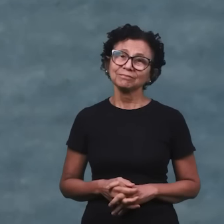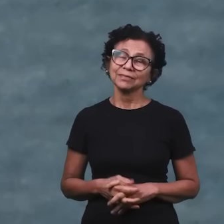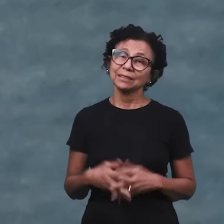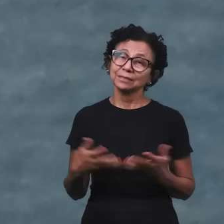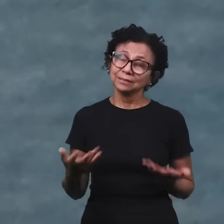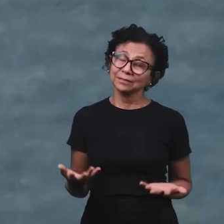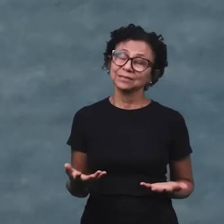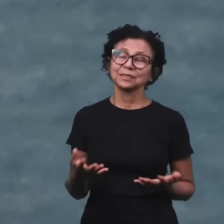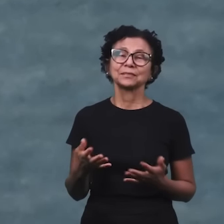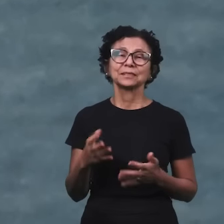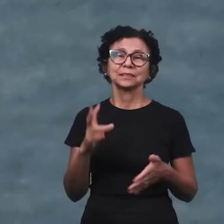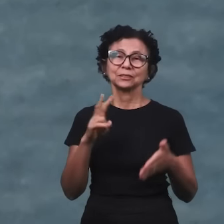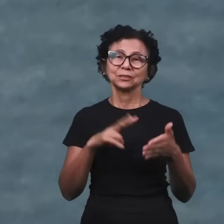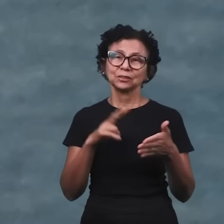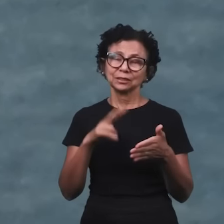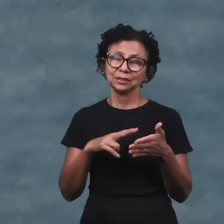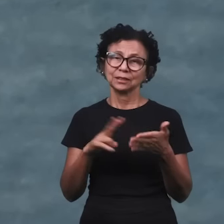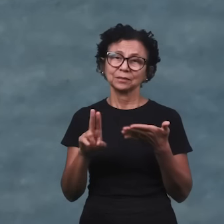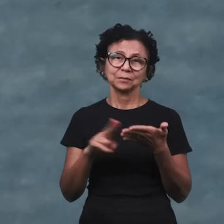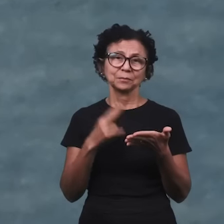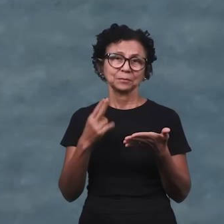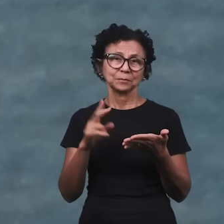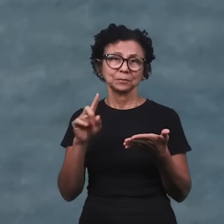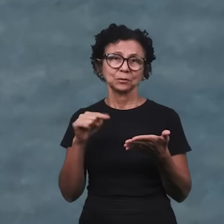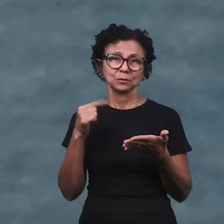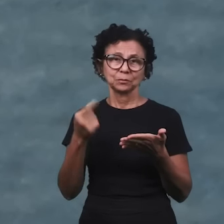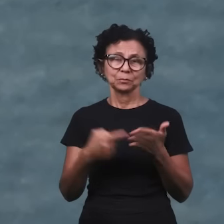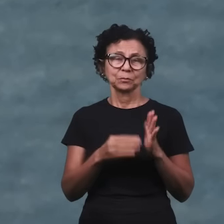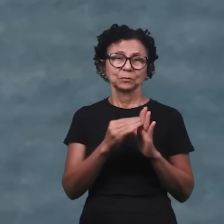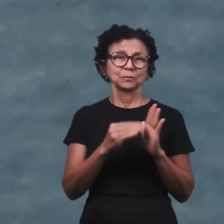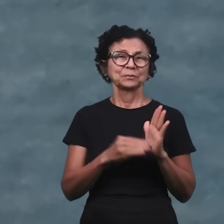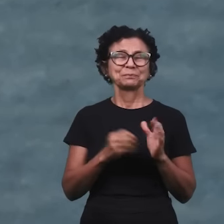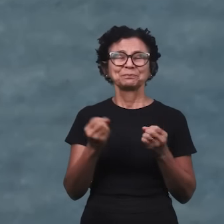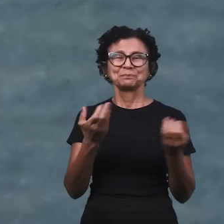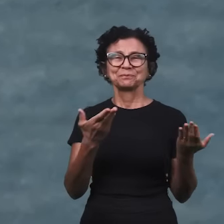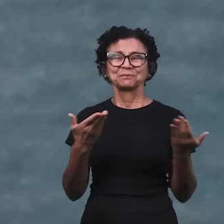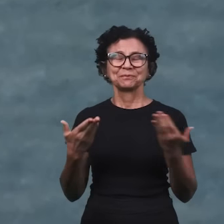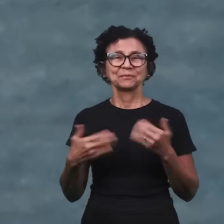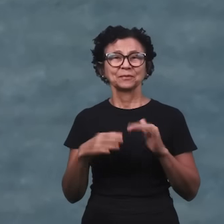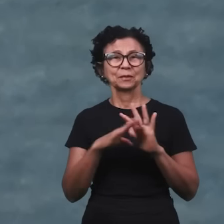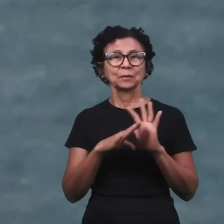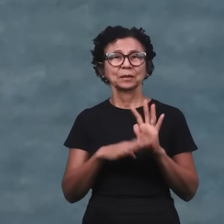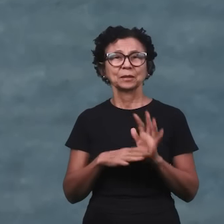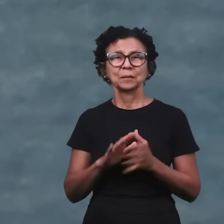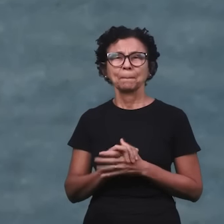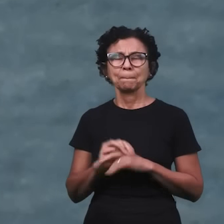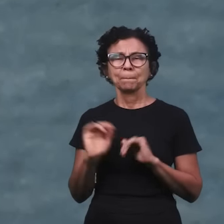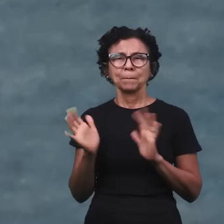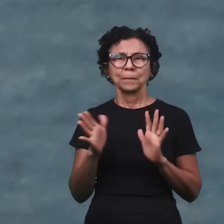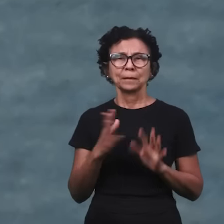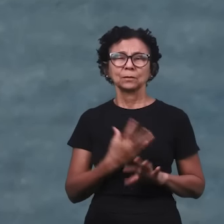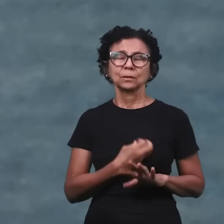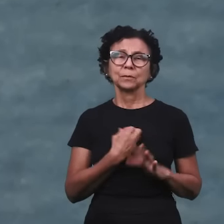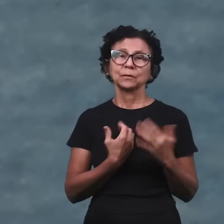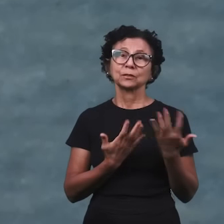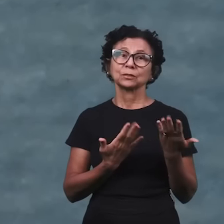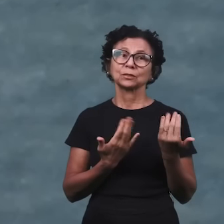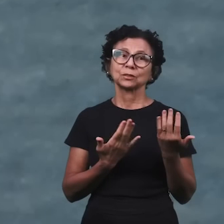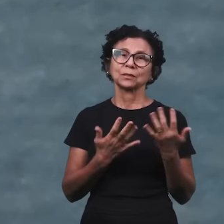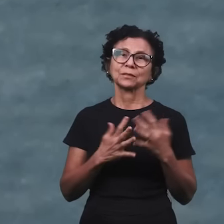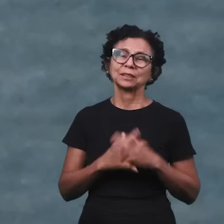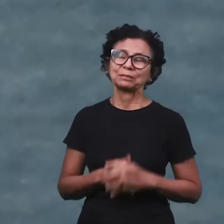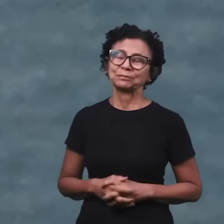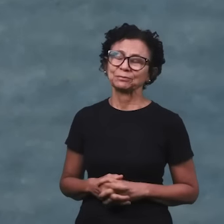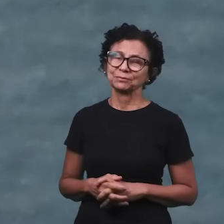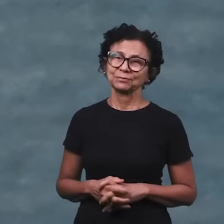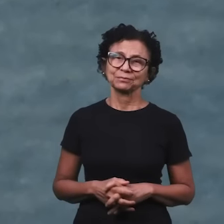mensagem das próximas edições desse programa. Seja bem-vindo ao programa Os Dias da Minha Mocidade. A gente começa aqui